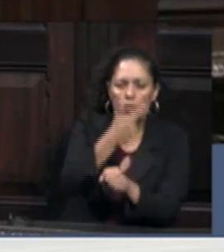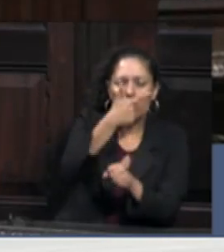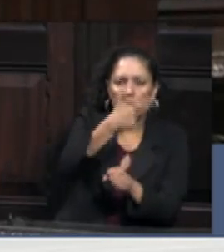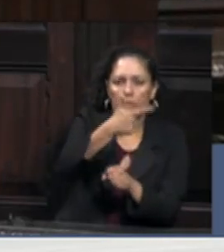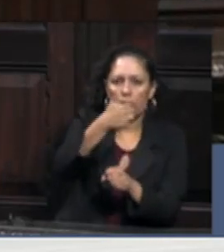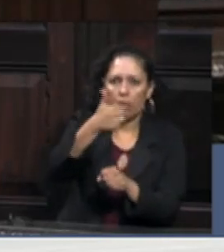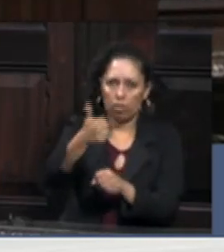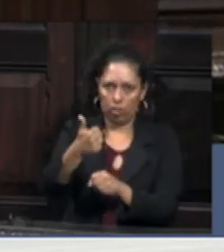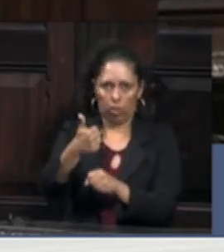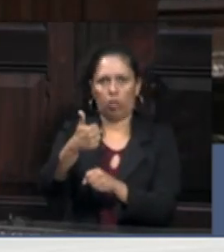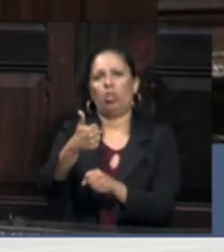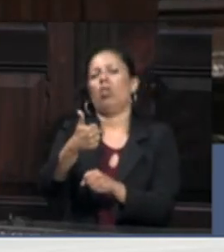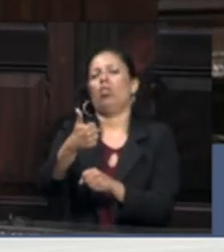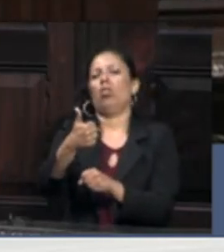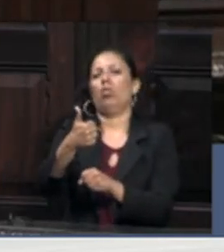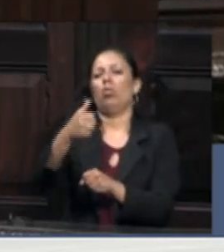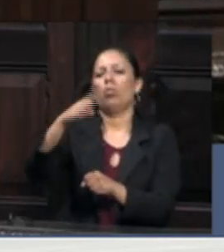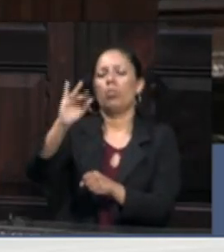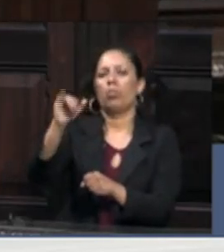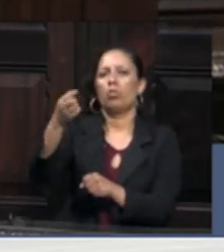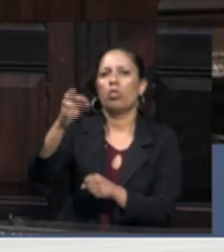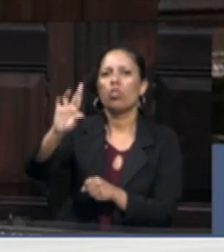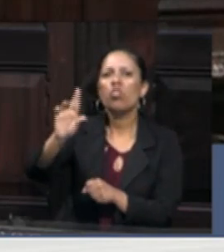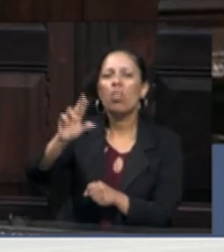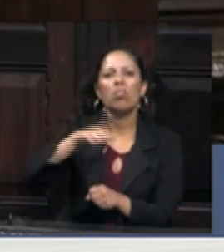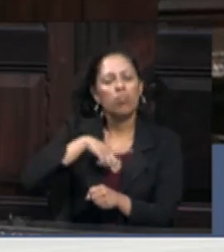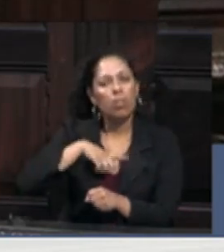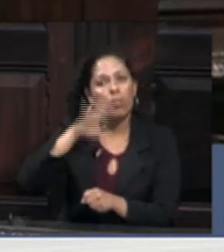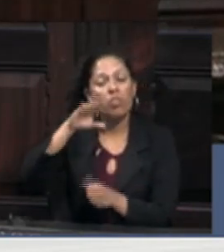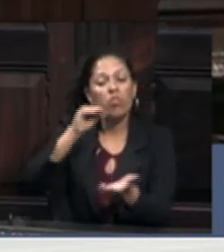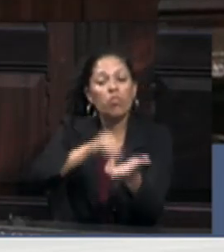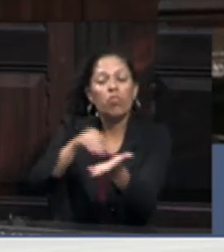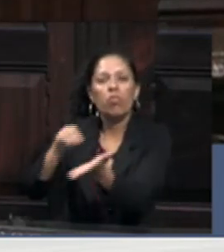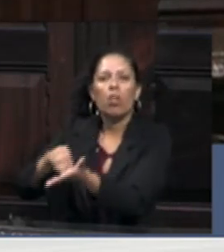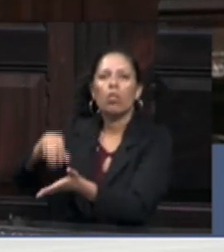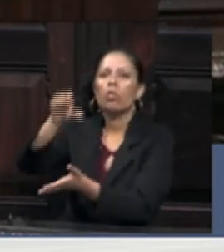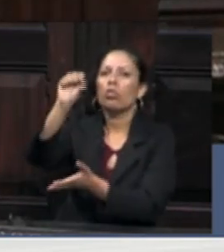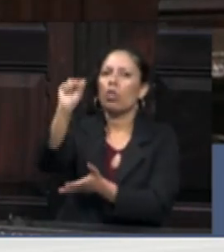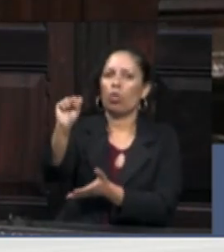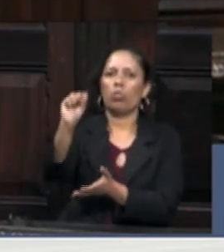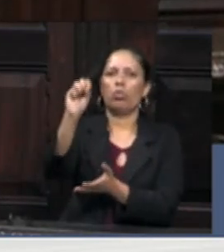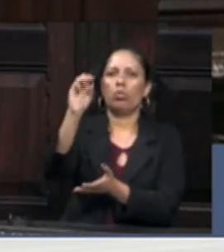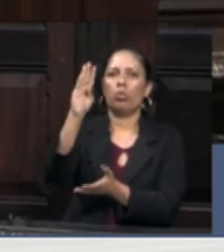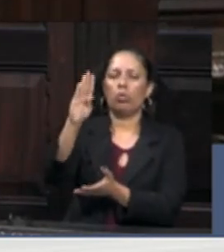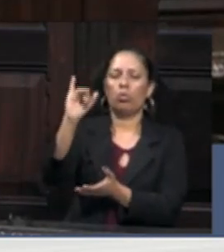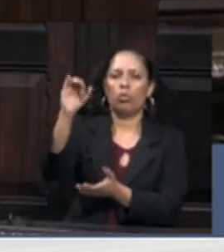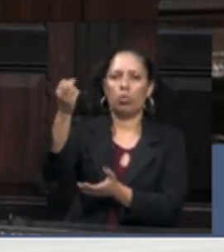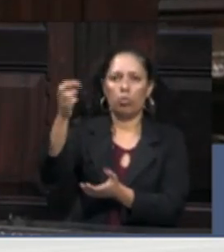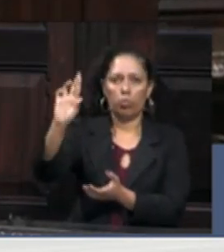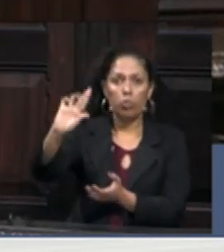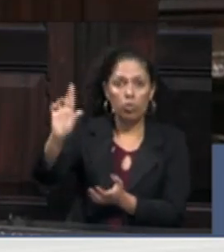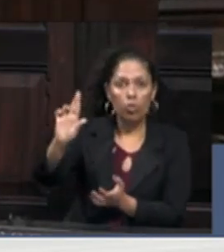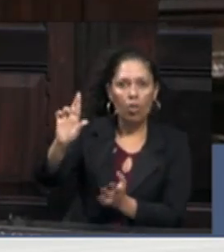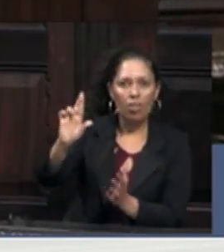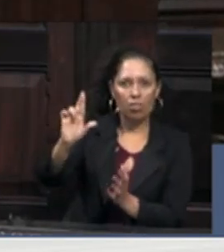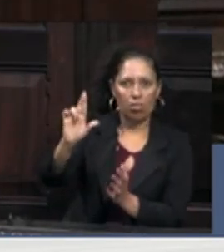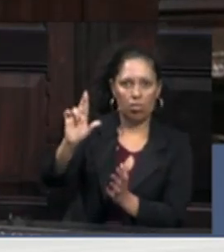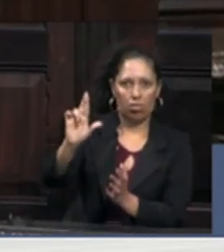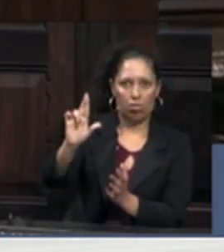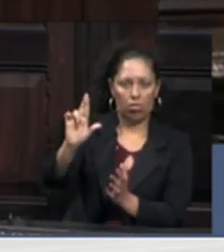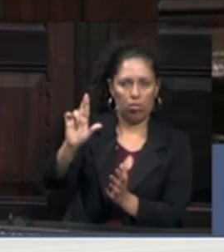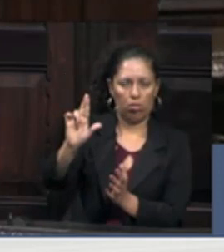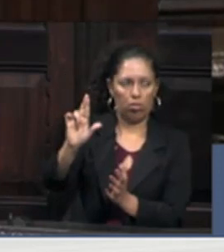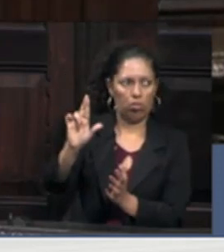de pouco mais de 79 bilhões de reais, portanto, além deste déficit já